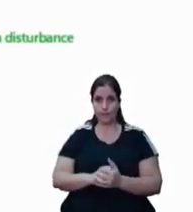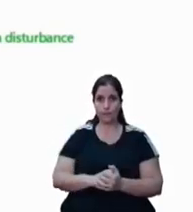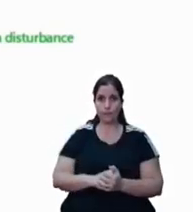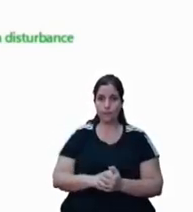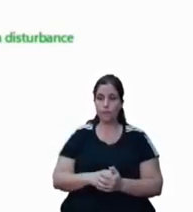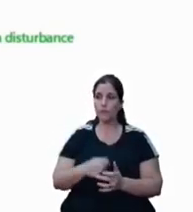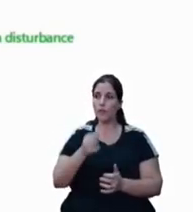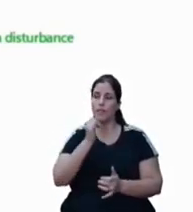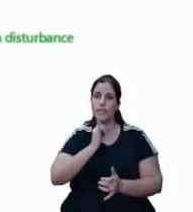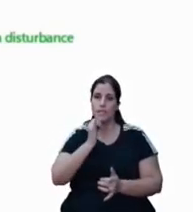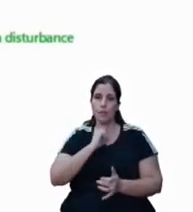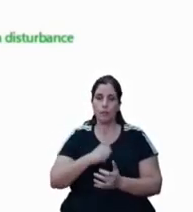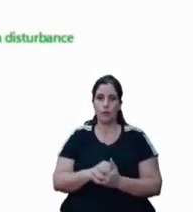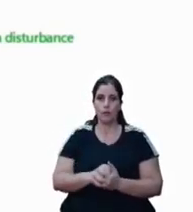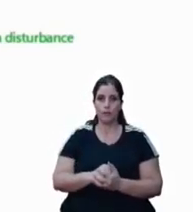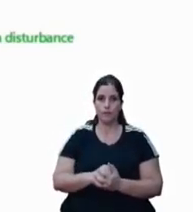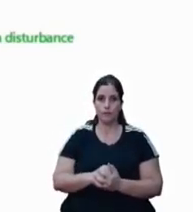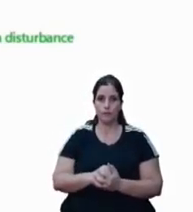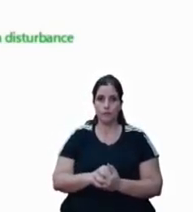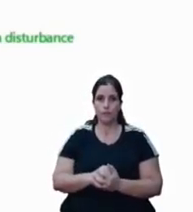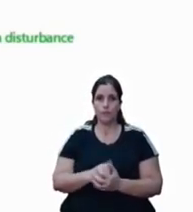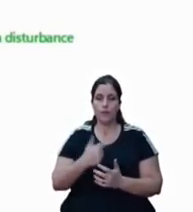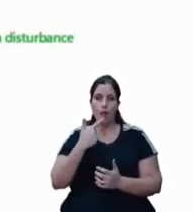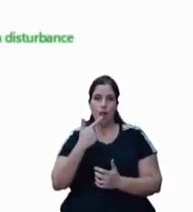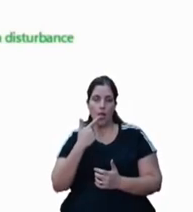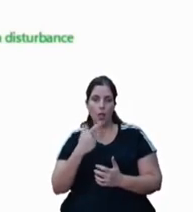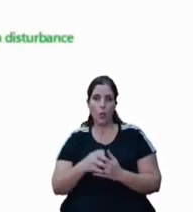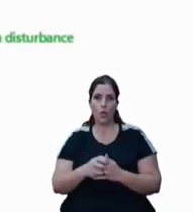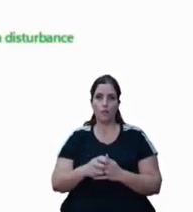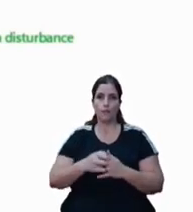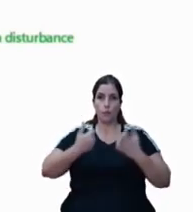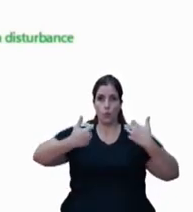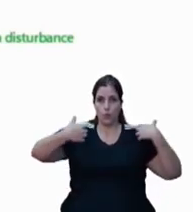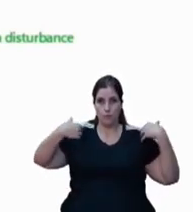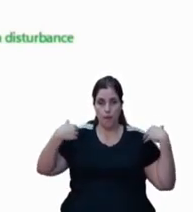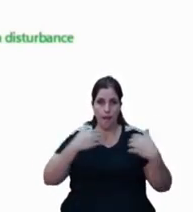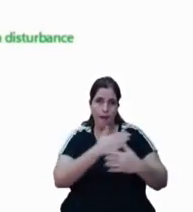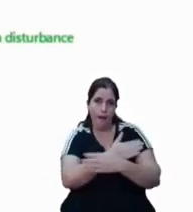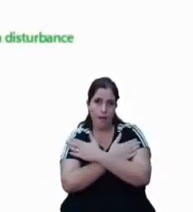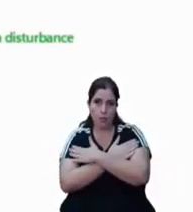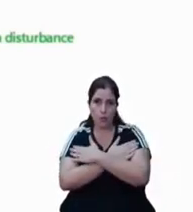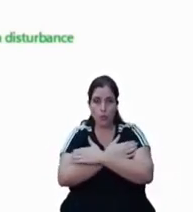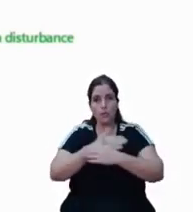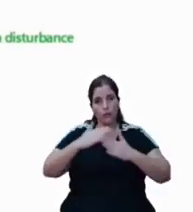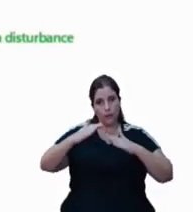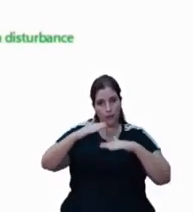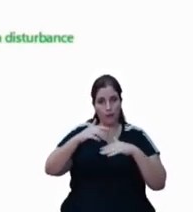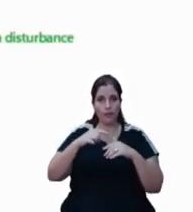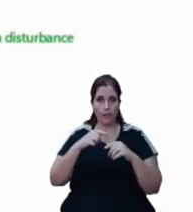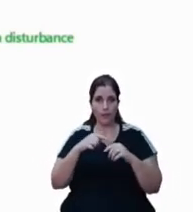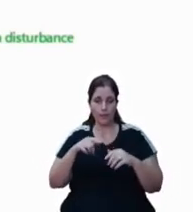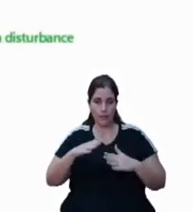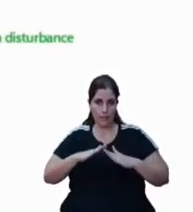Por exemplo, músculos da face da língua, dos braços e das pernas.